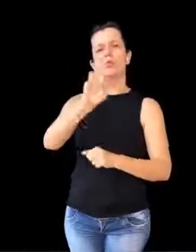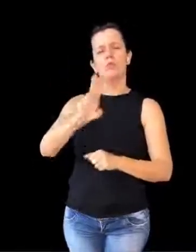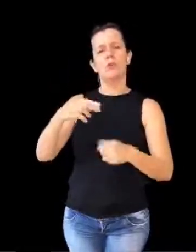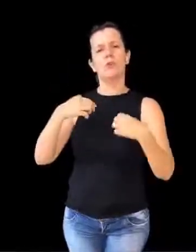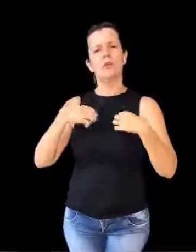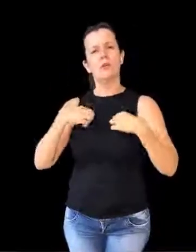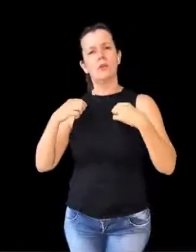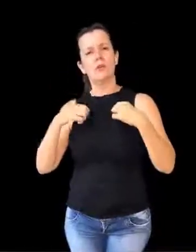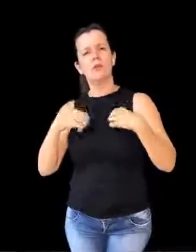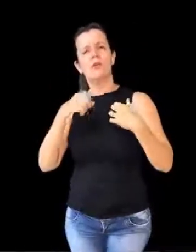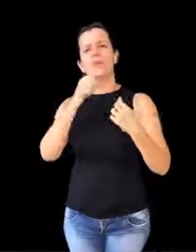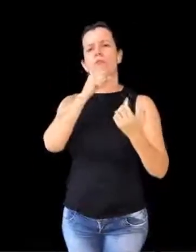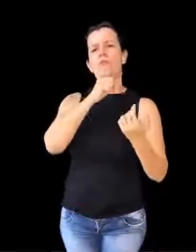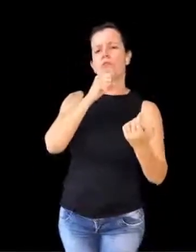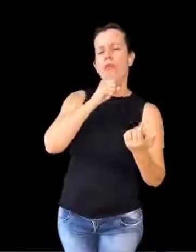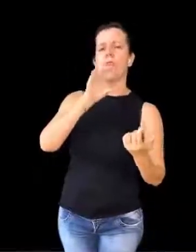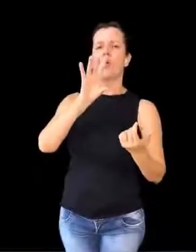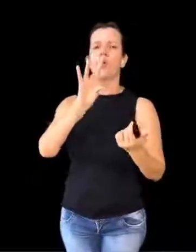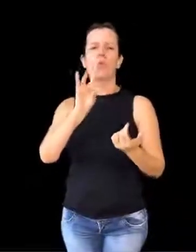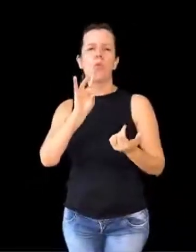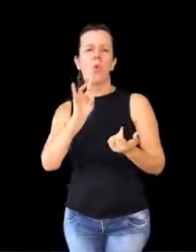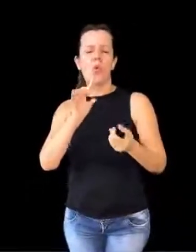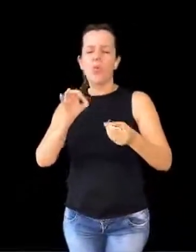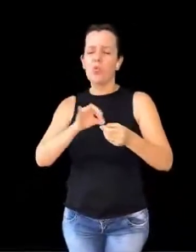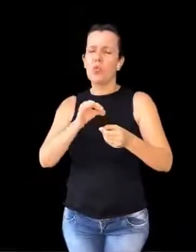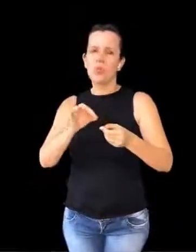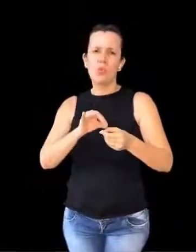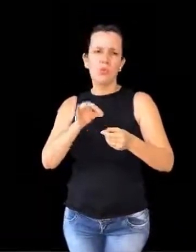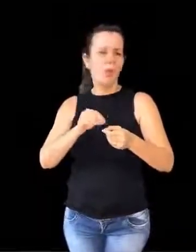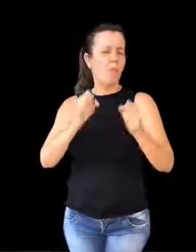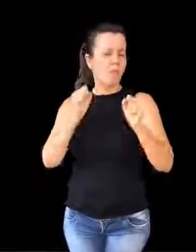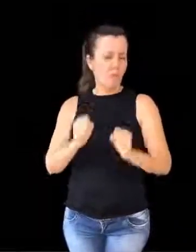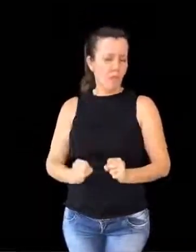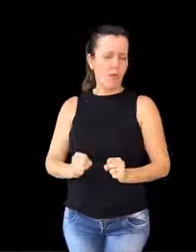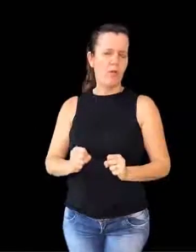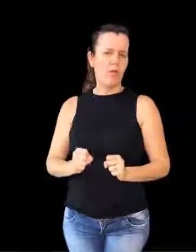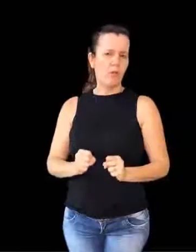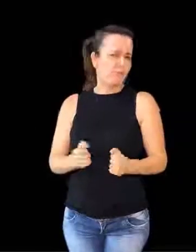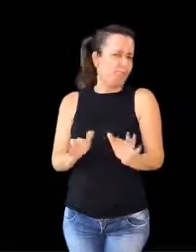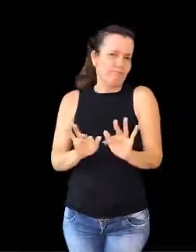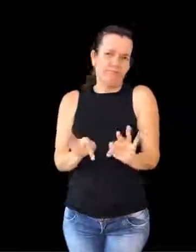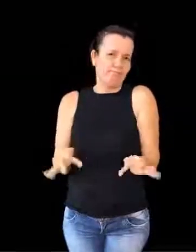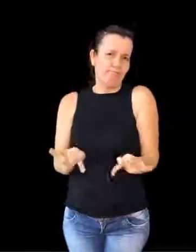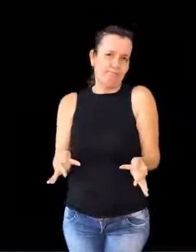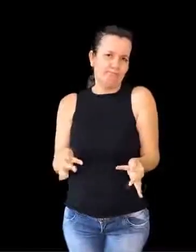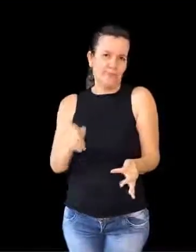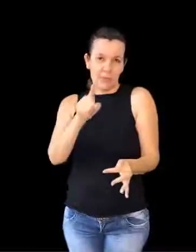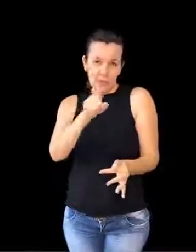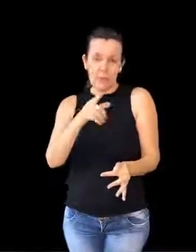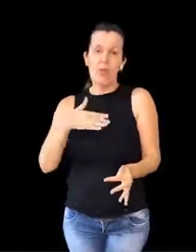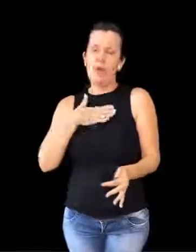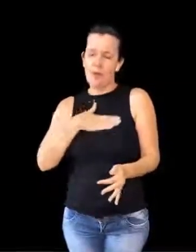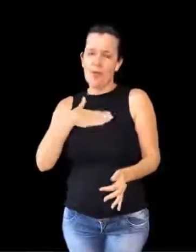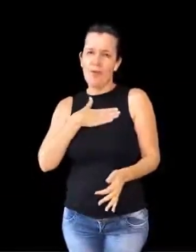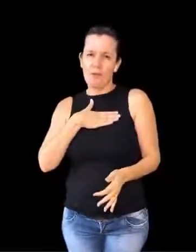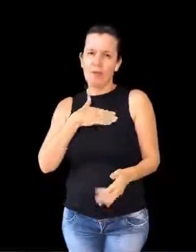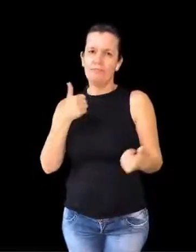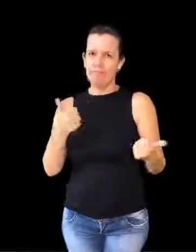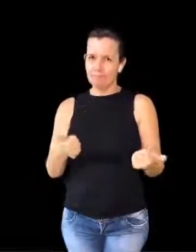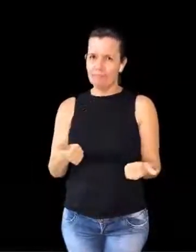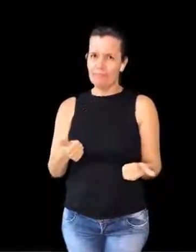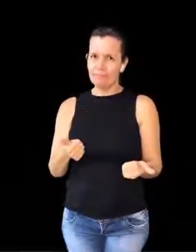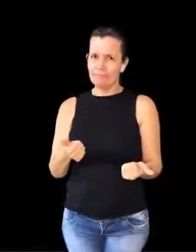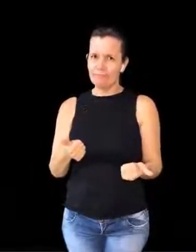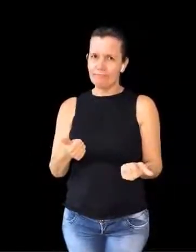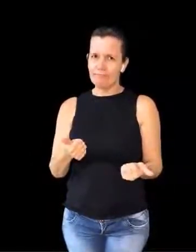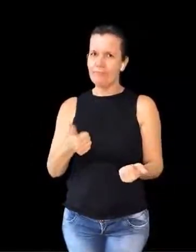Olha, atrás. Olha. Tá vendo? Isso tudo feito com camiseta, entendeu? Cola,